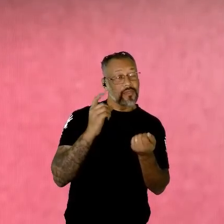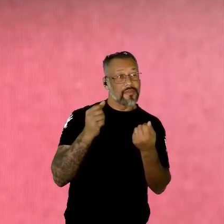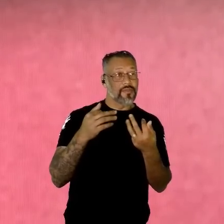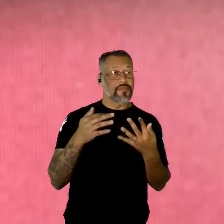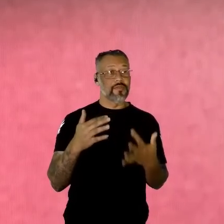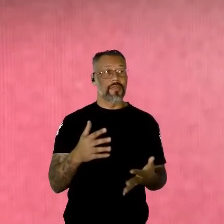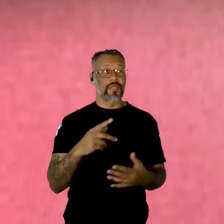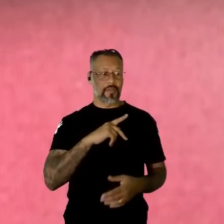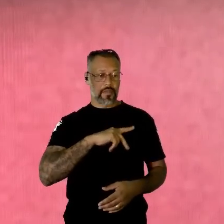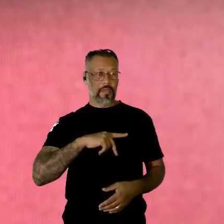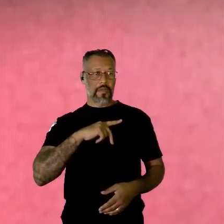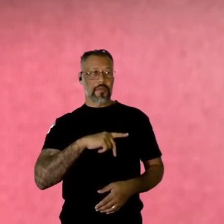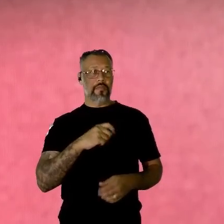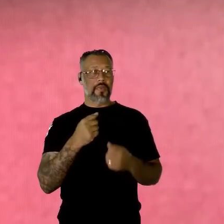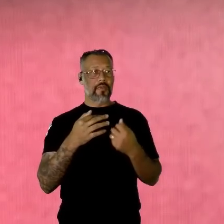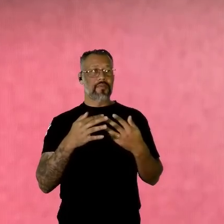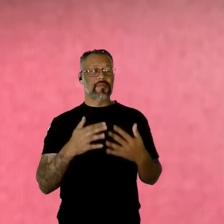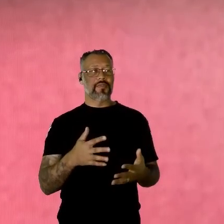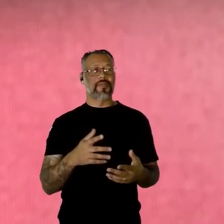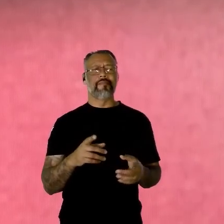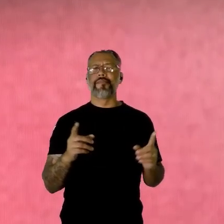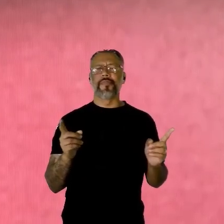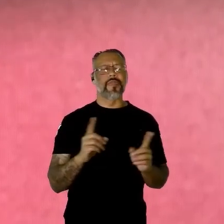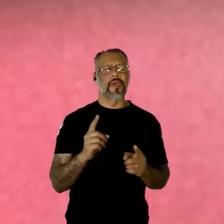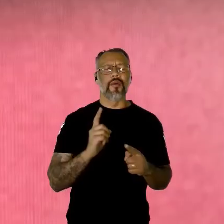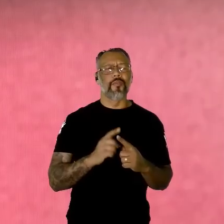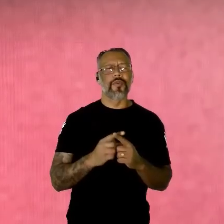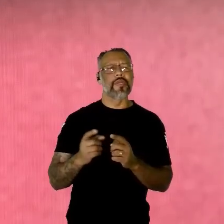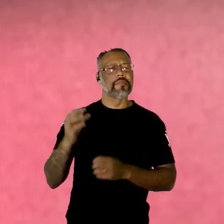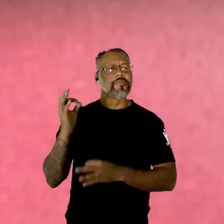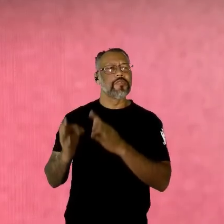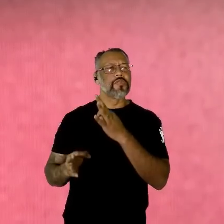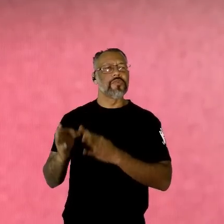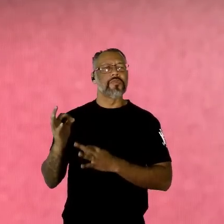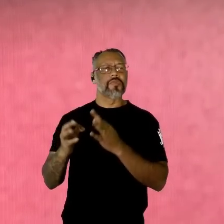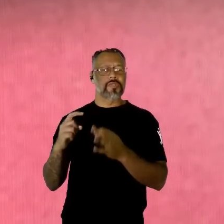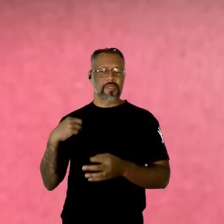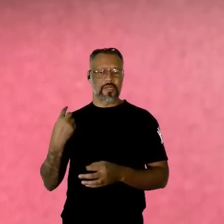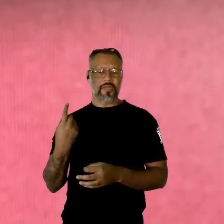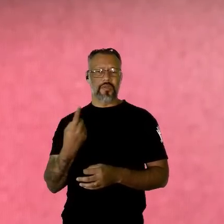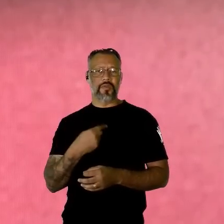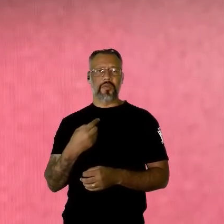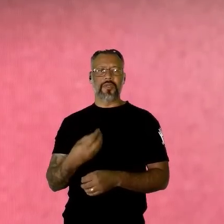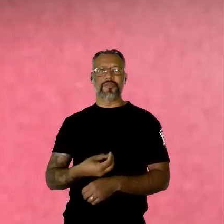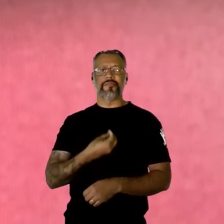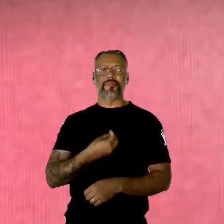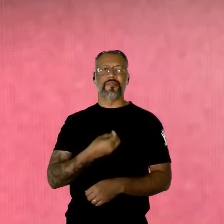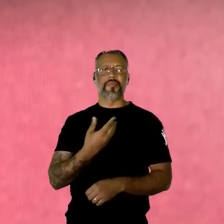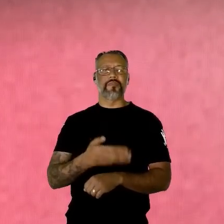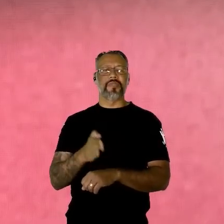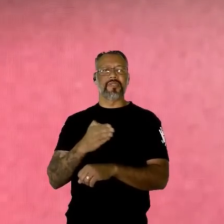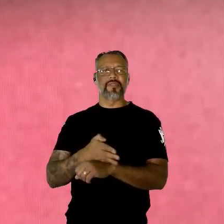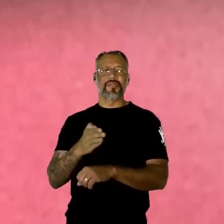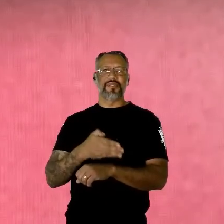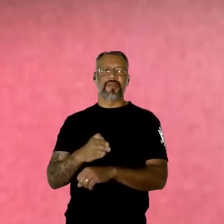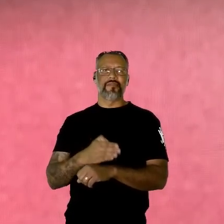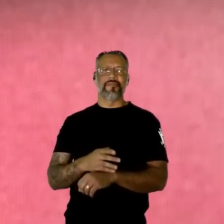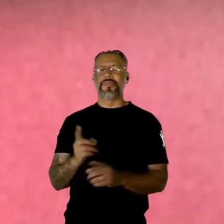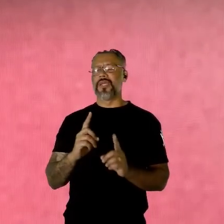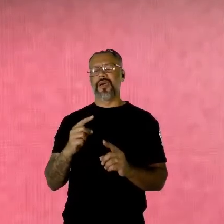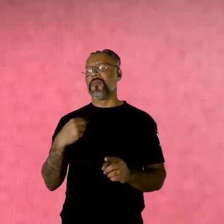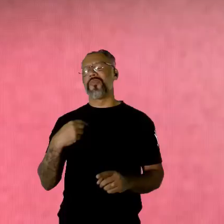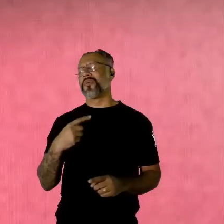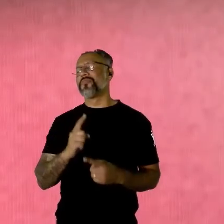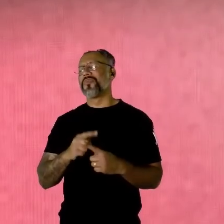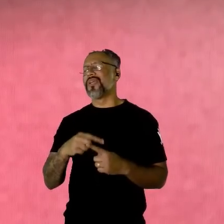por causa dos de atos de justiça por nós praticados não é por boa não vontade não é porque eu sou um